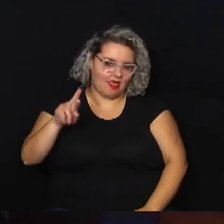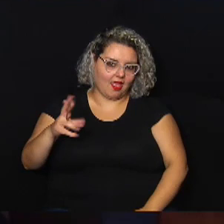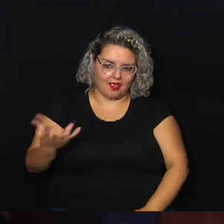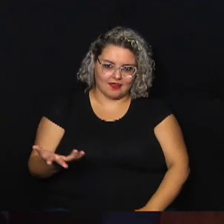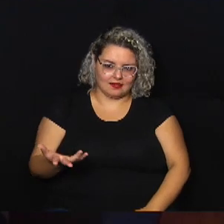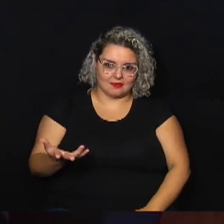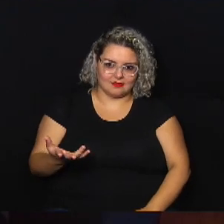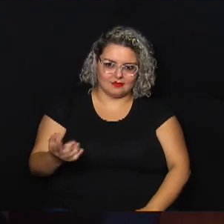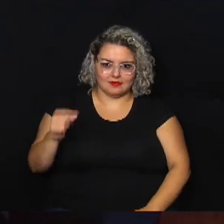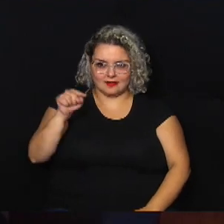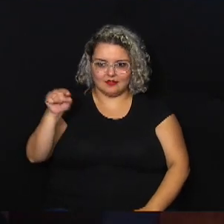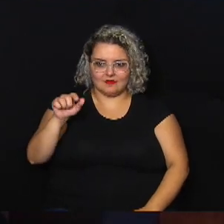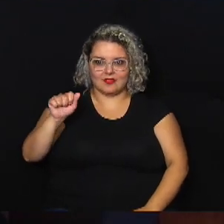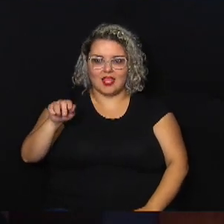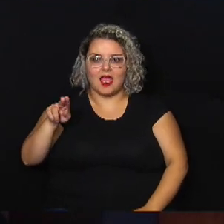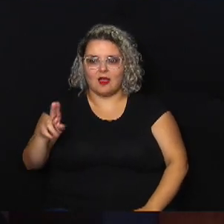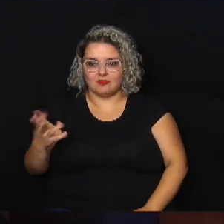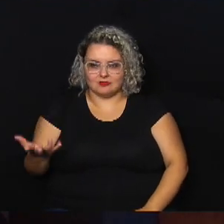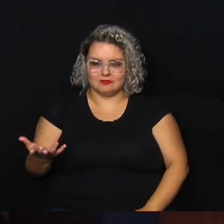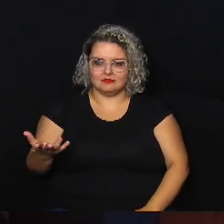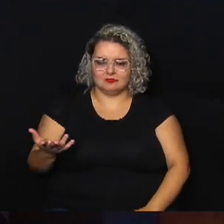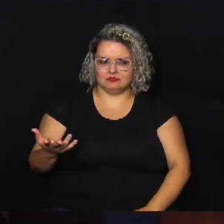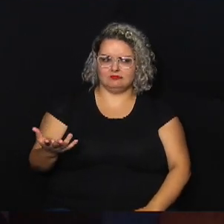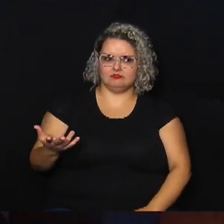Hífen, AU. Aí eu lembro assim,